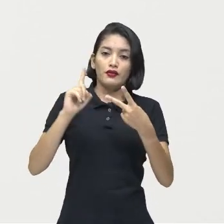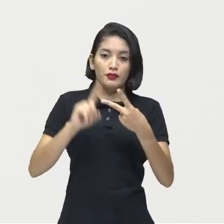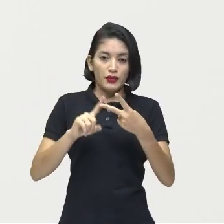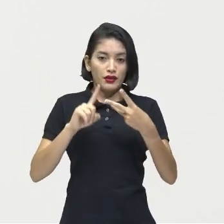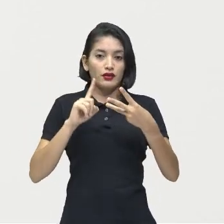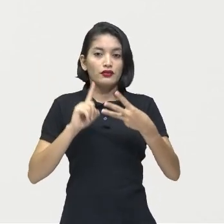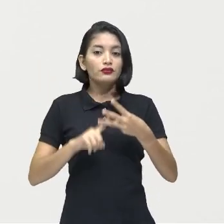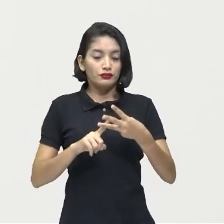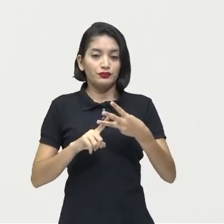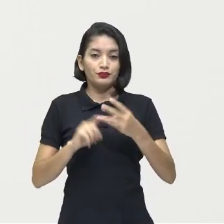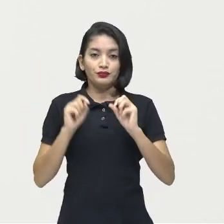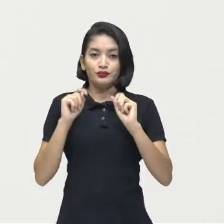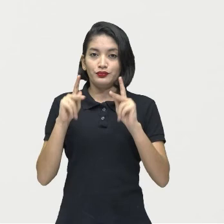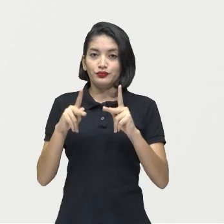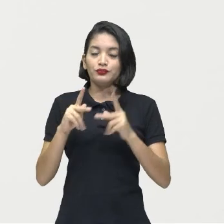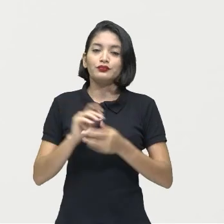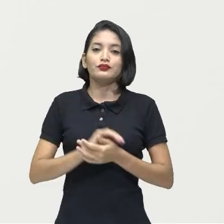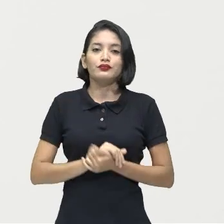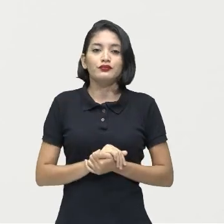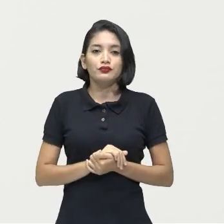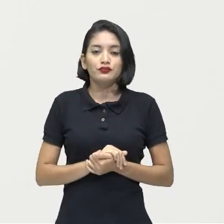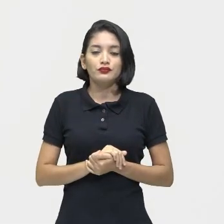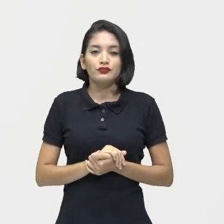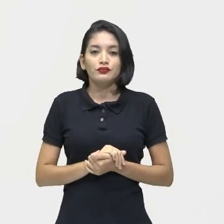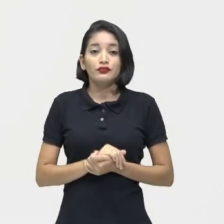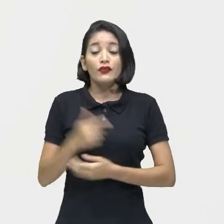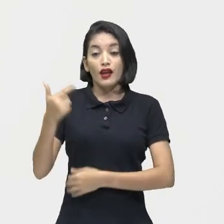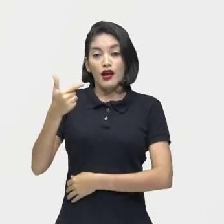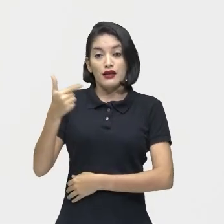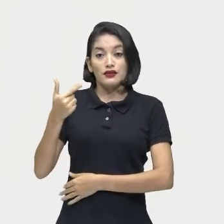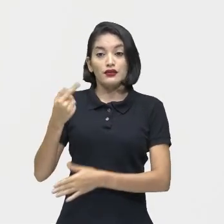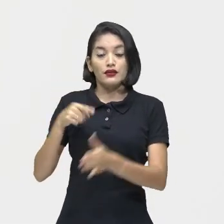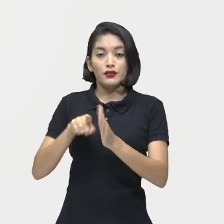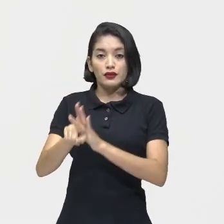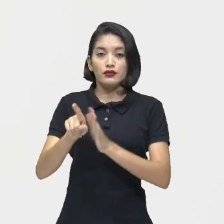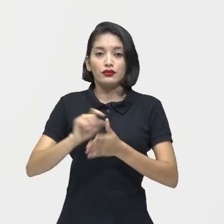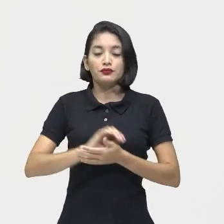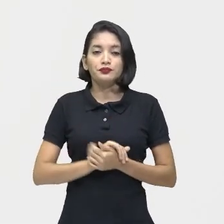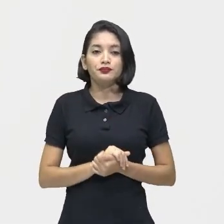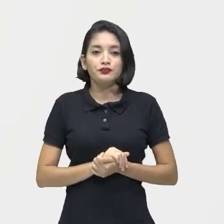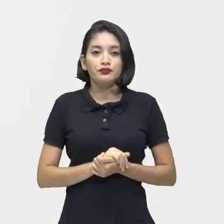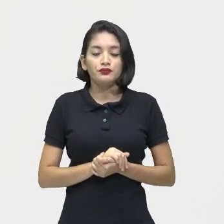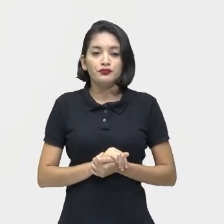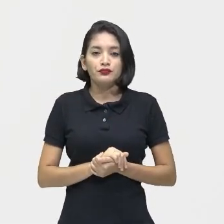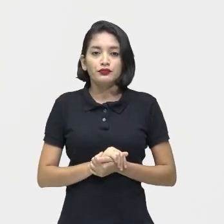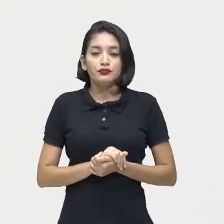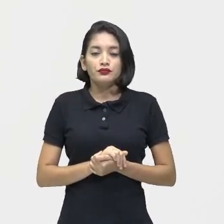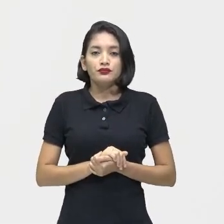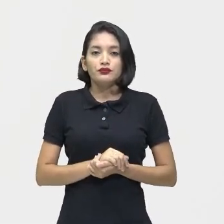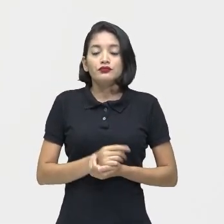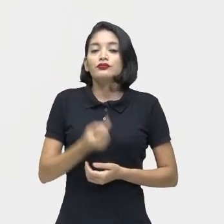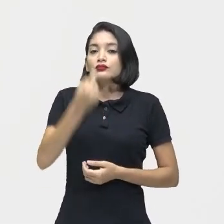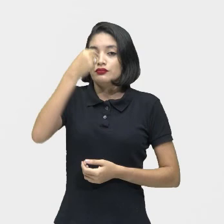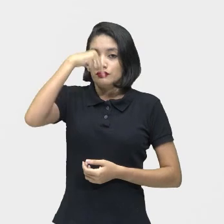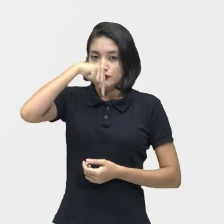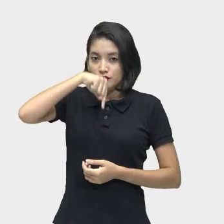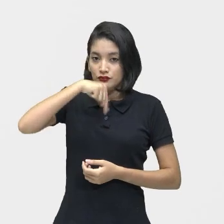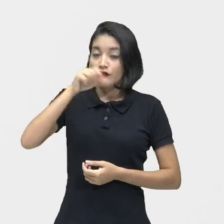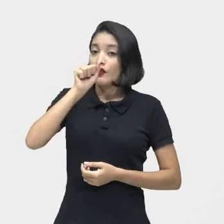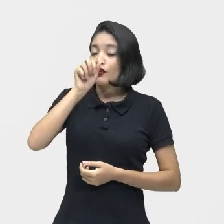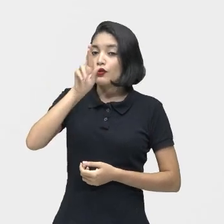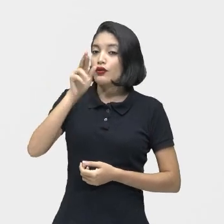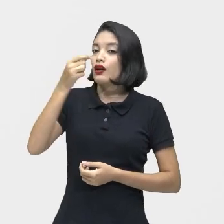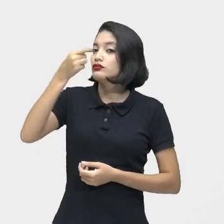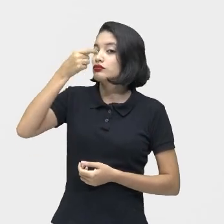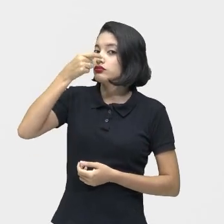e os alvéolos pulmonares. Quanto à segunda questão, no sistema respiratório, o ar entra